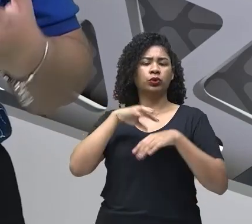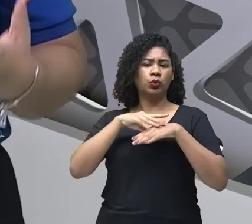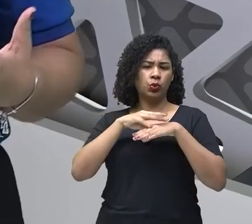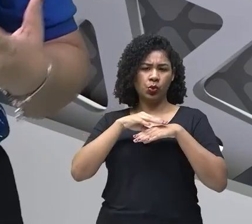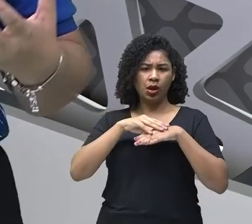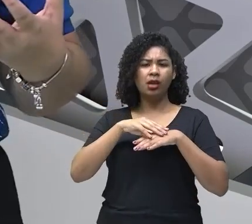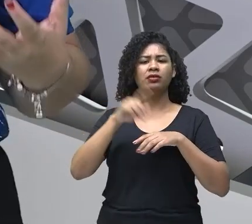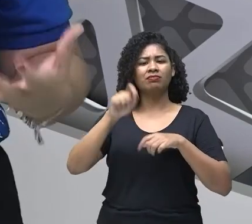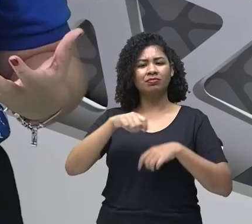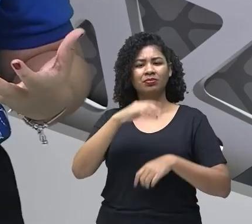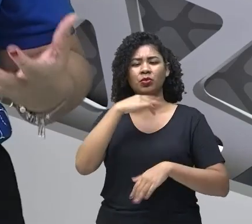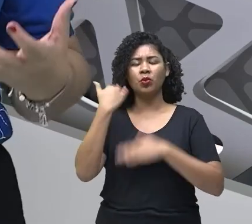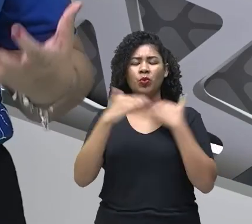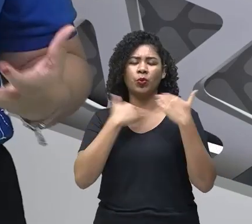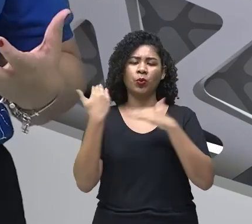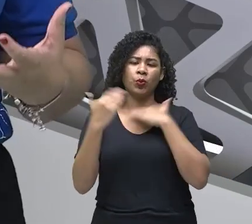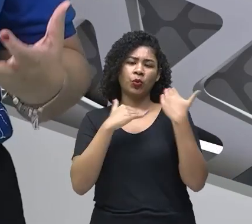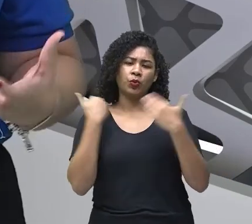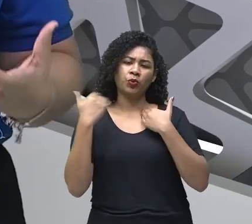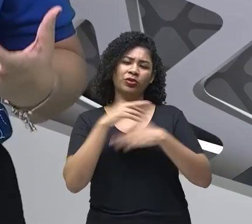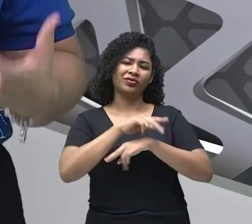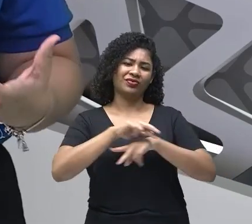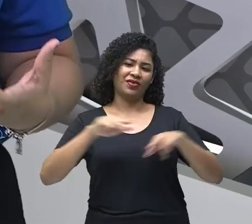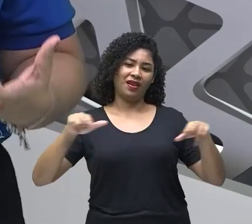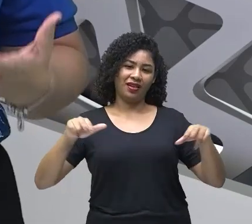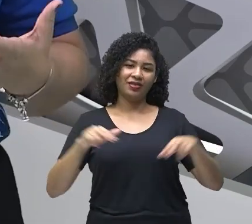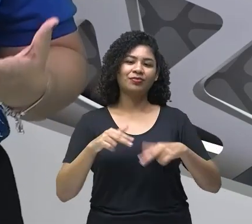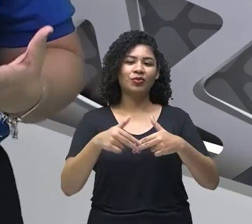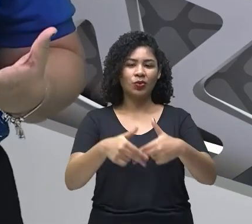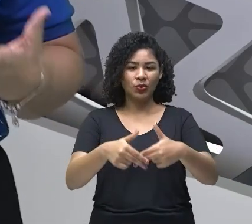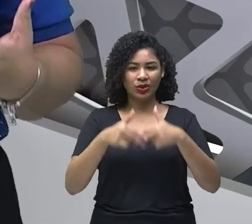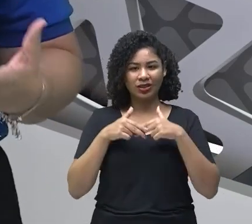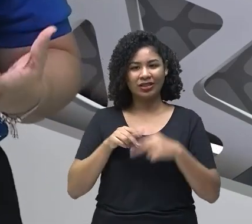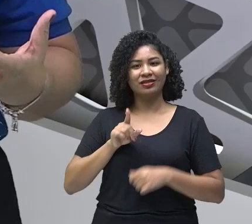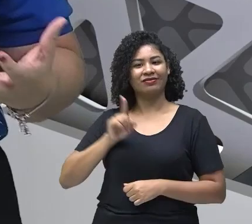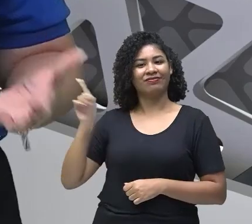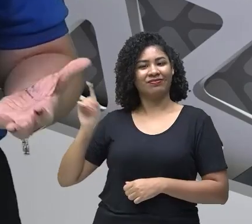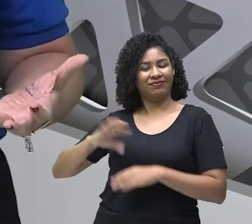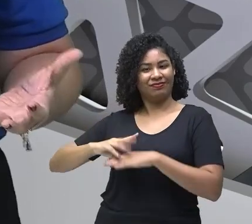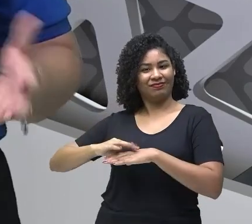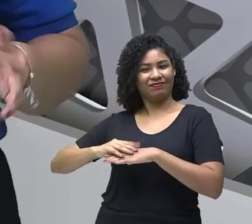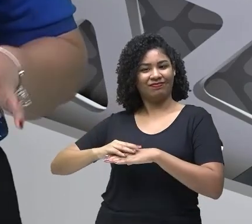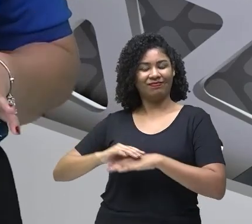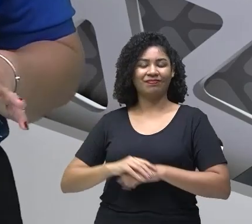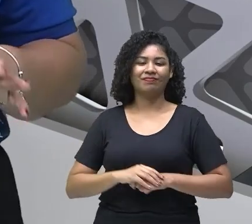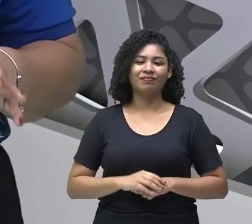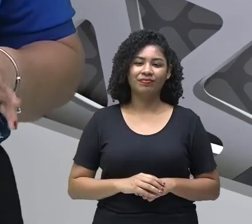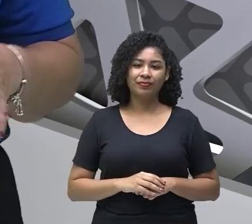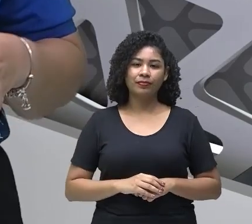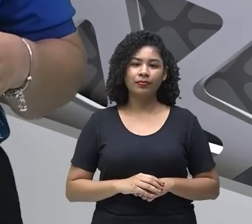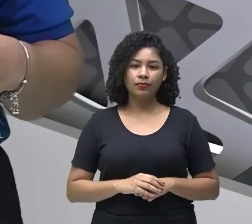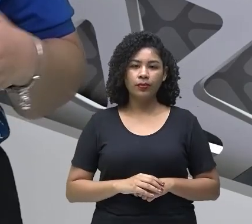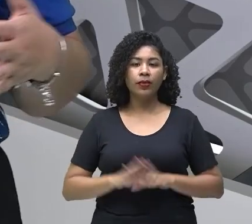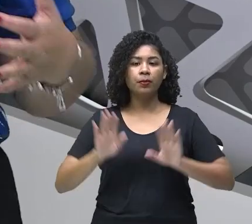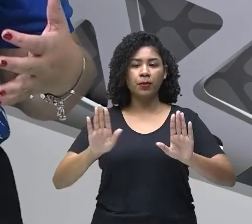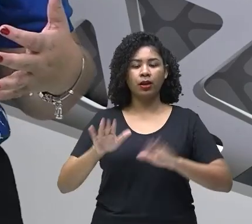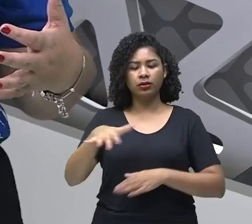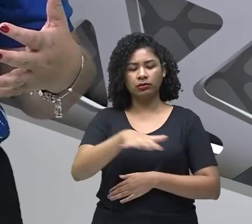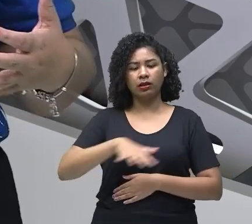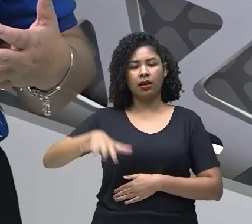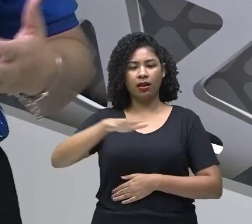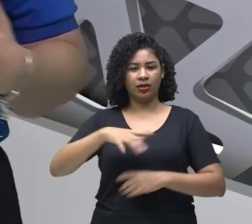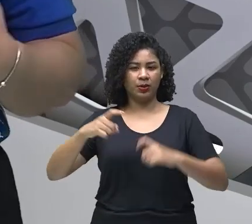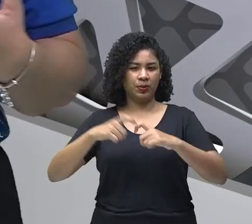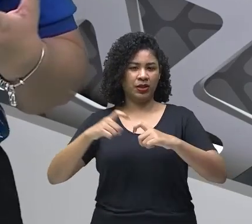acometeram muitas vidas, muitas pessoas morreram com essas outras doenças, que na medicina à